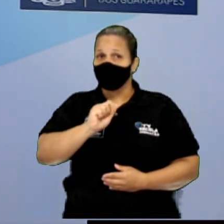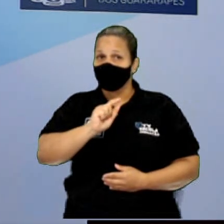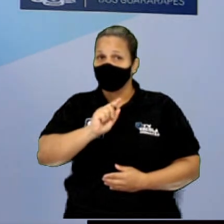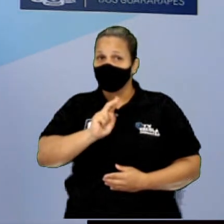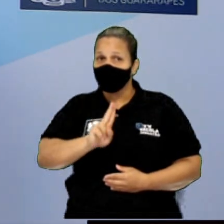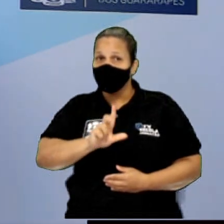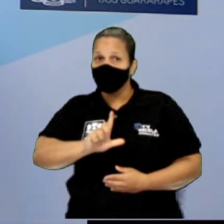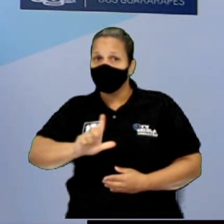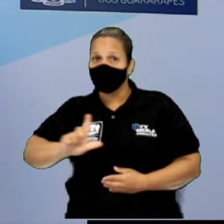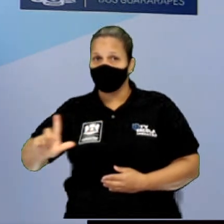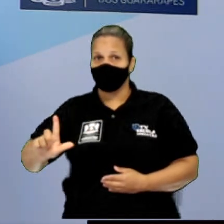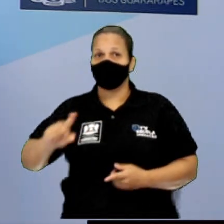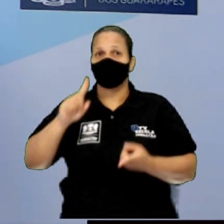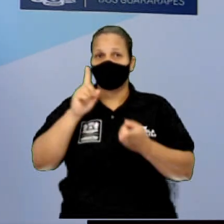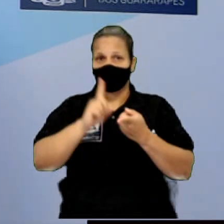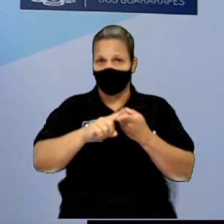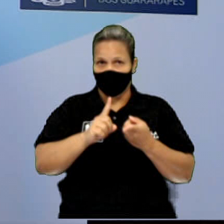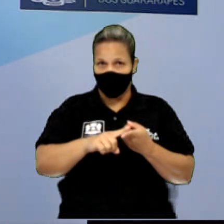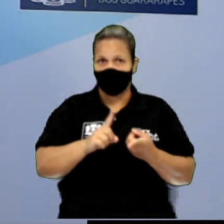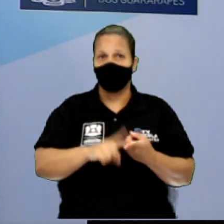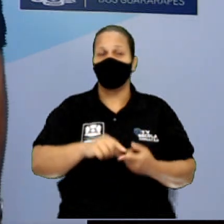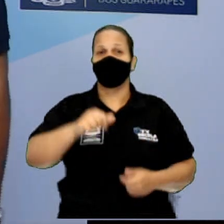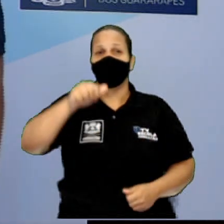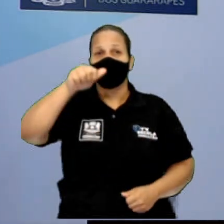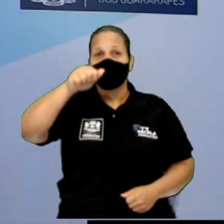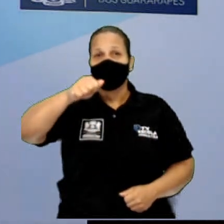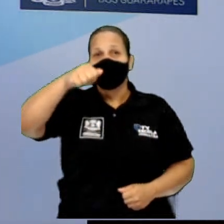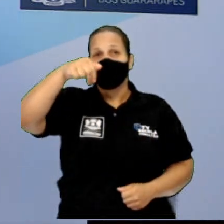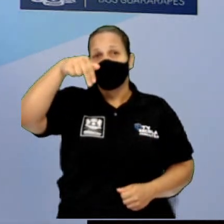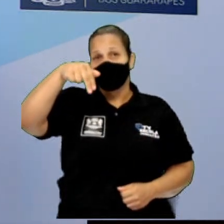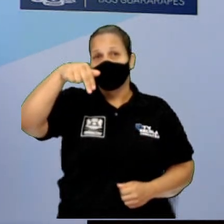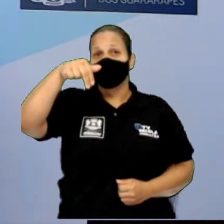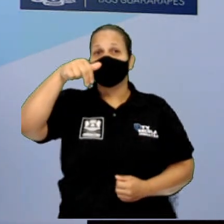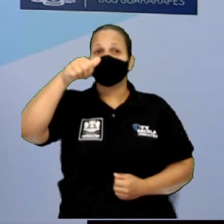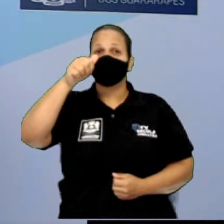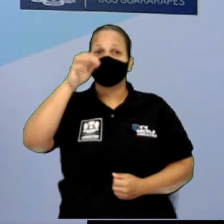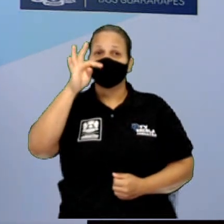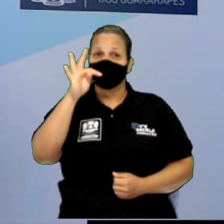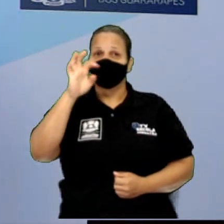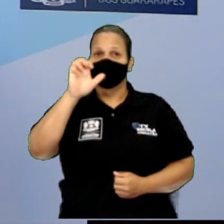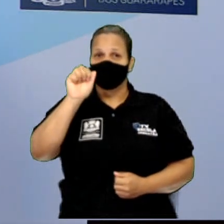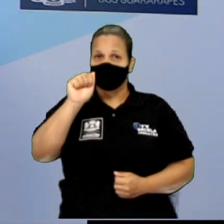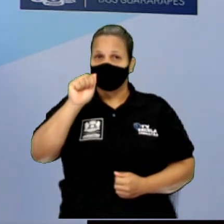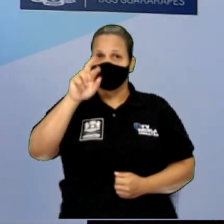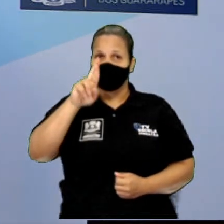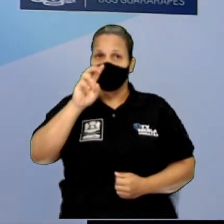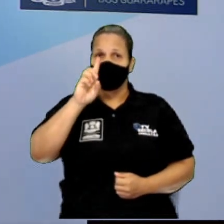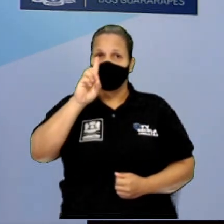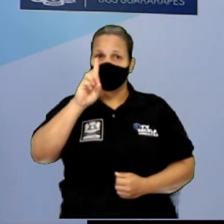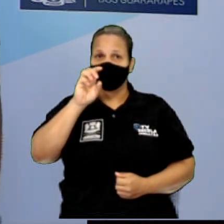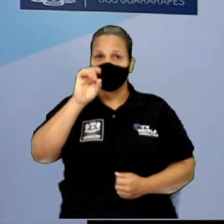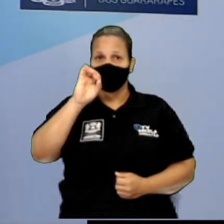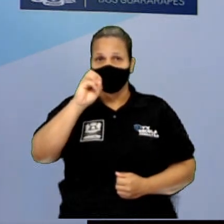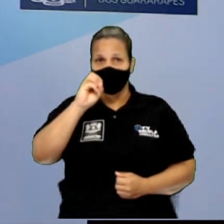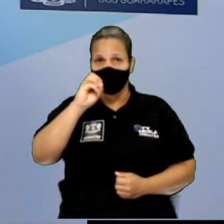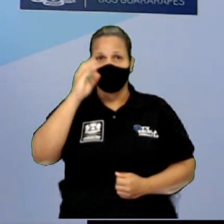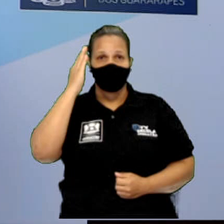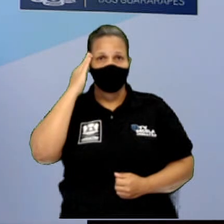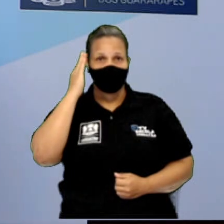o Círculo Polar Antártico. Observa aqui, ó, Trópico de Capricórnio e Círculo